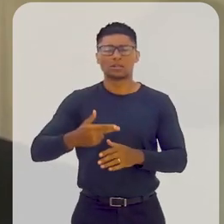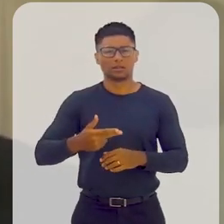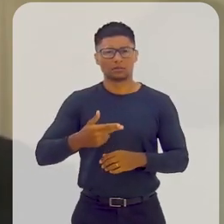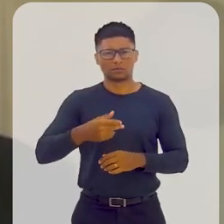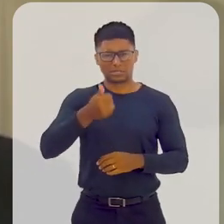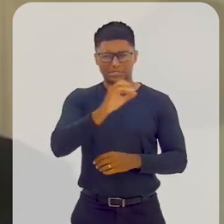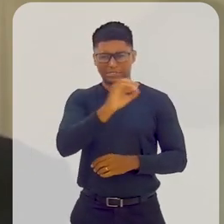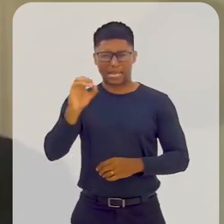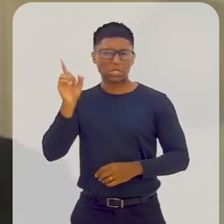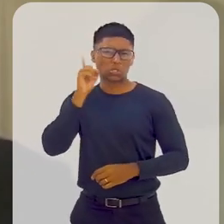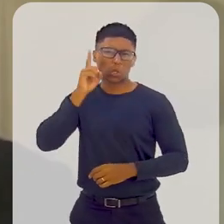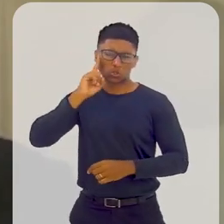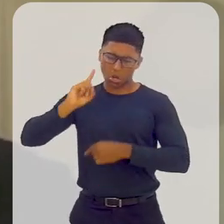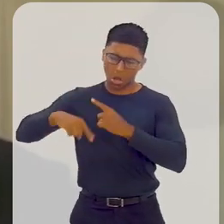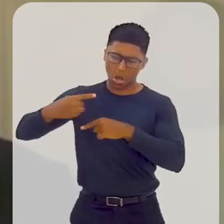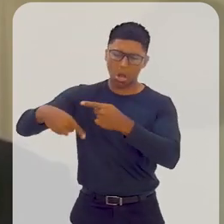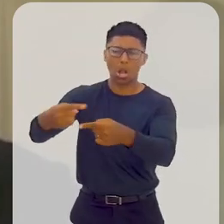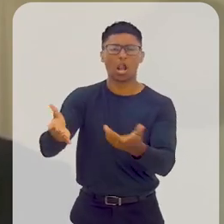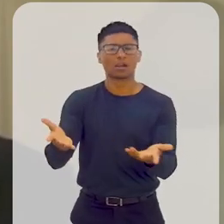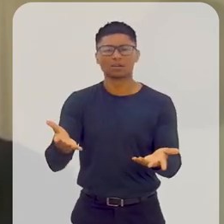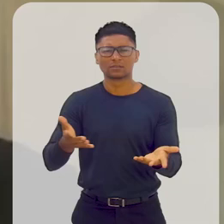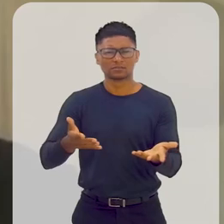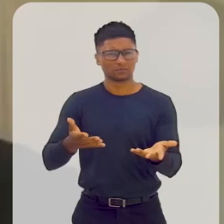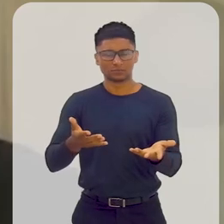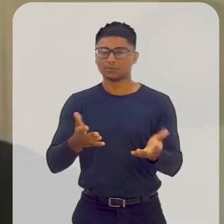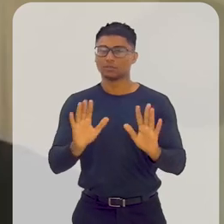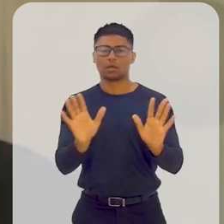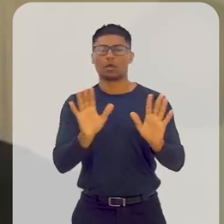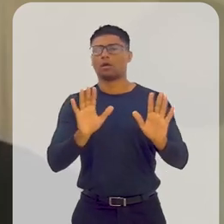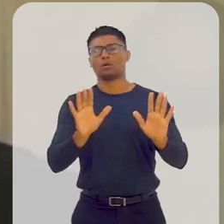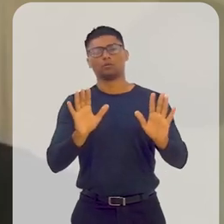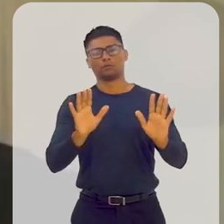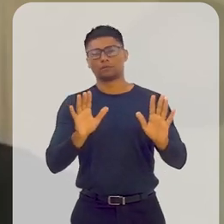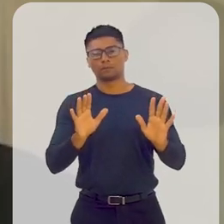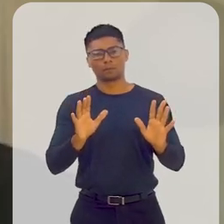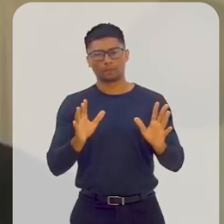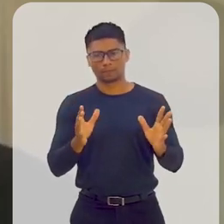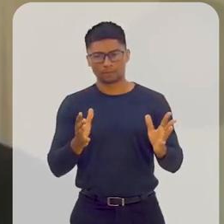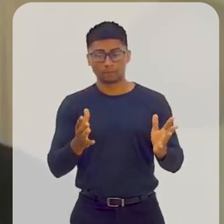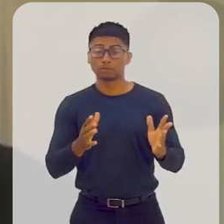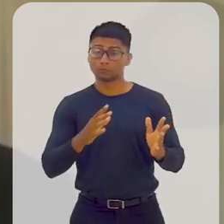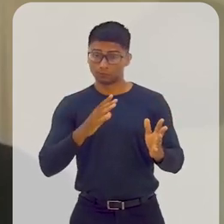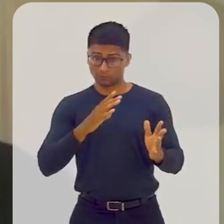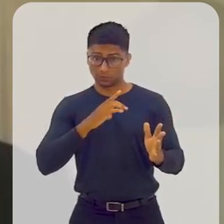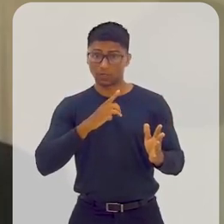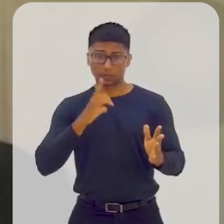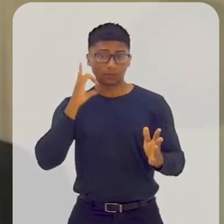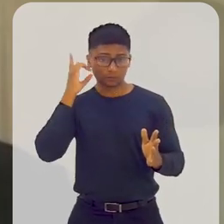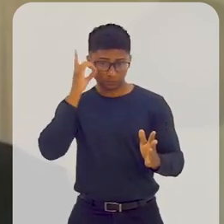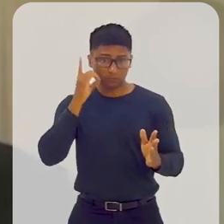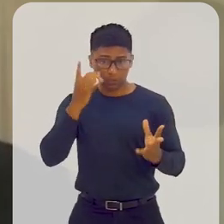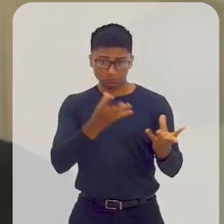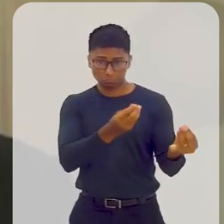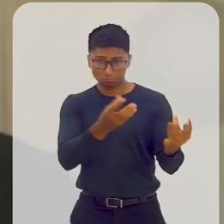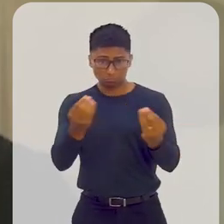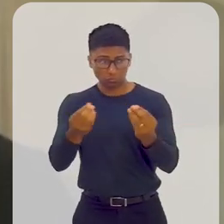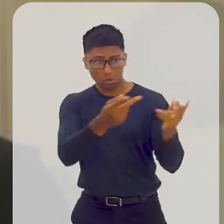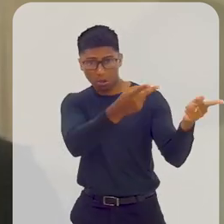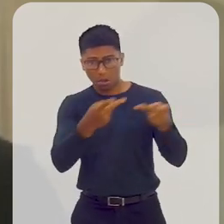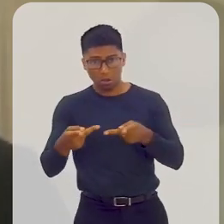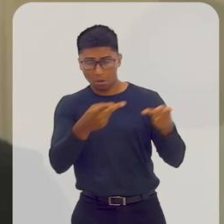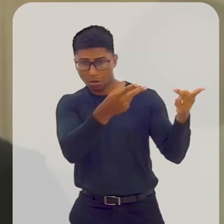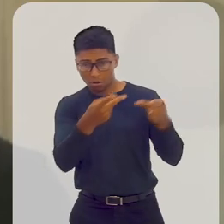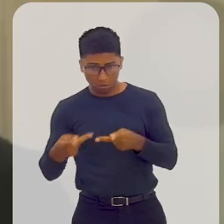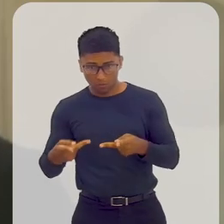dia, 50 castrações no outro dia. Então, isso a gente tem feito, eu tenho recebido muitos políticos lá no Conselho para conversar